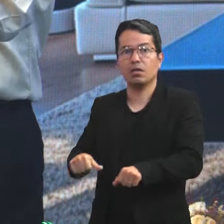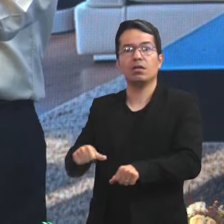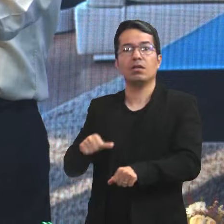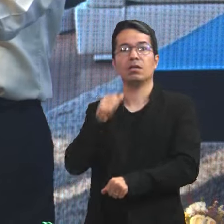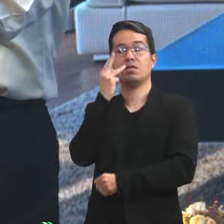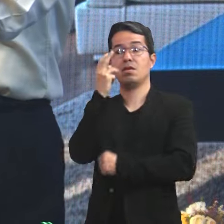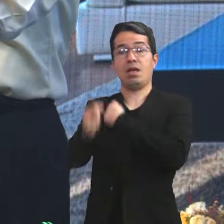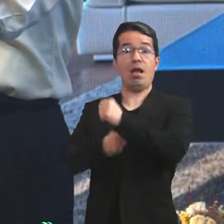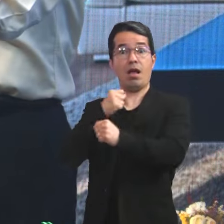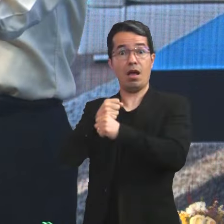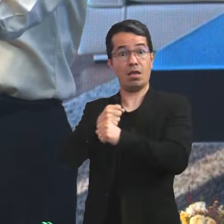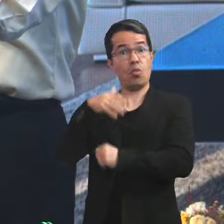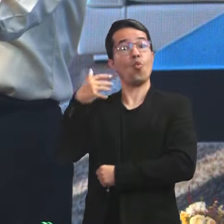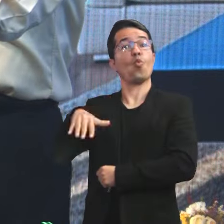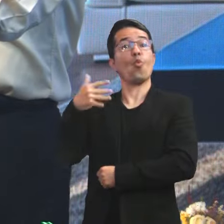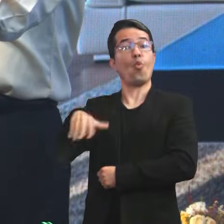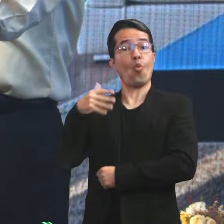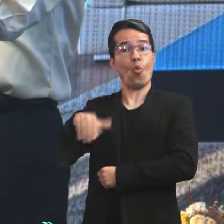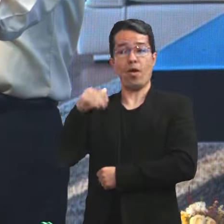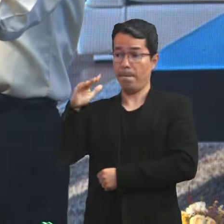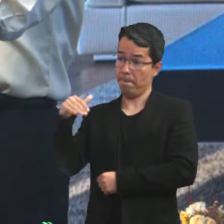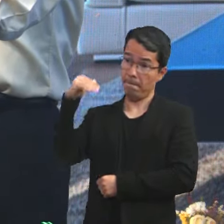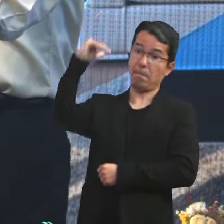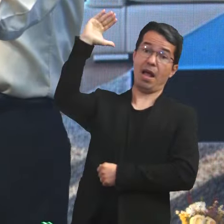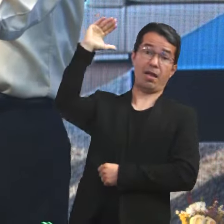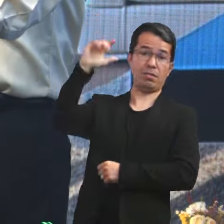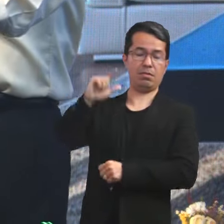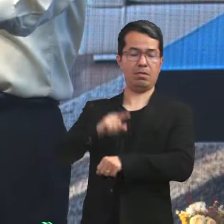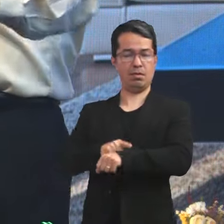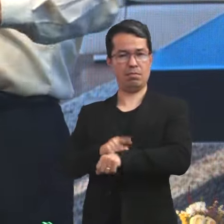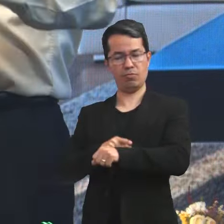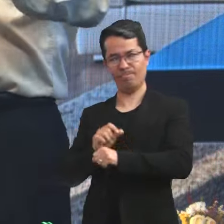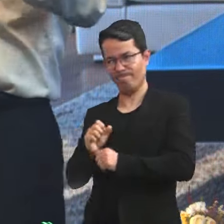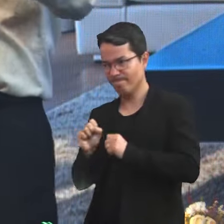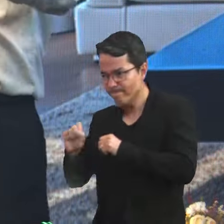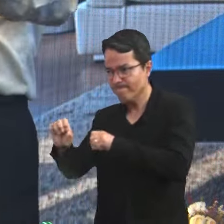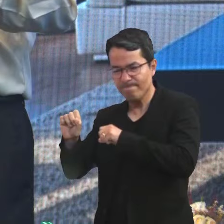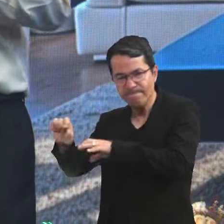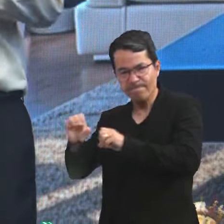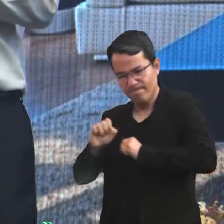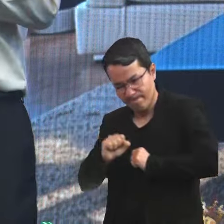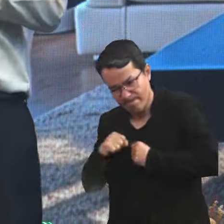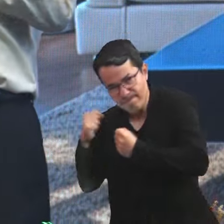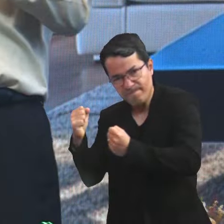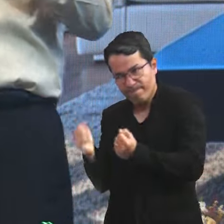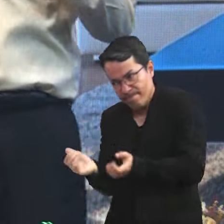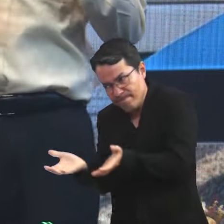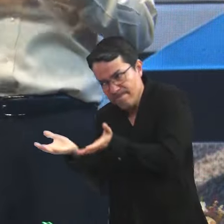não obulo fo cade que mais tempo est